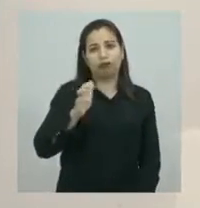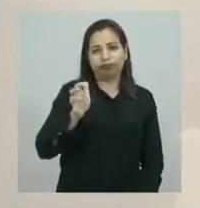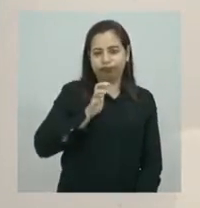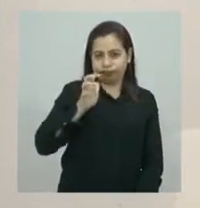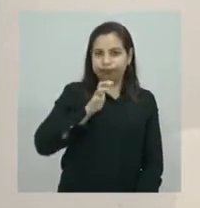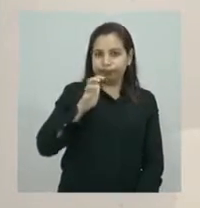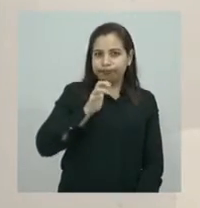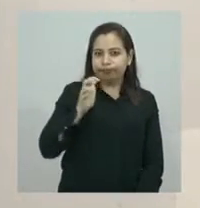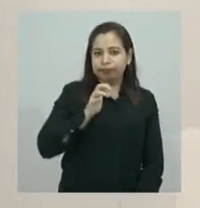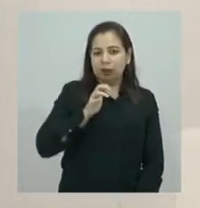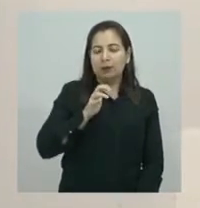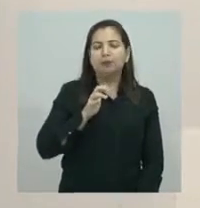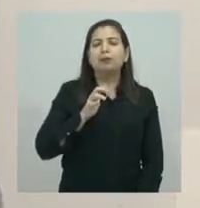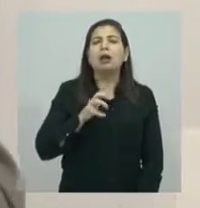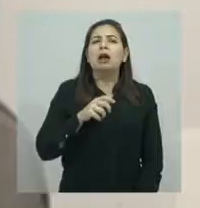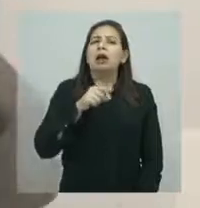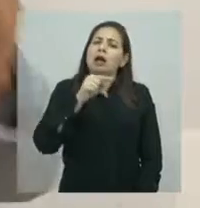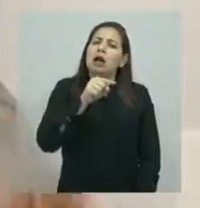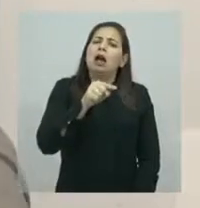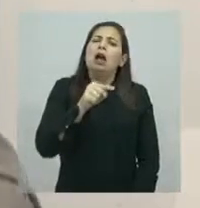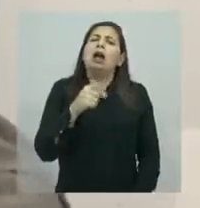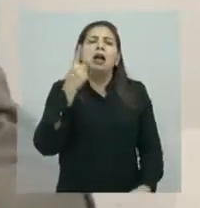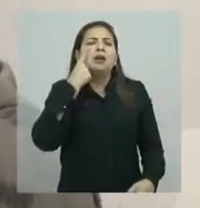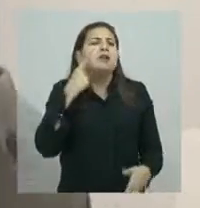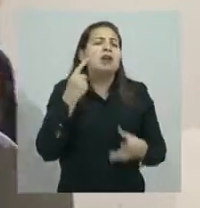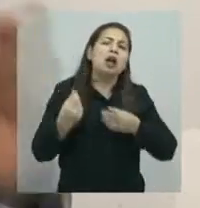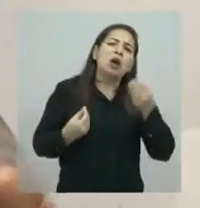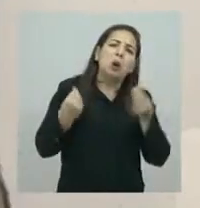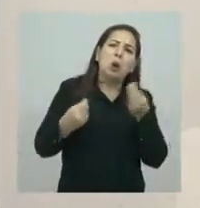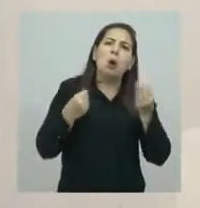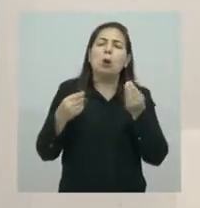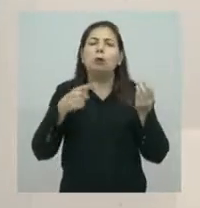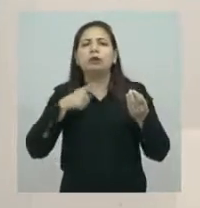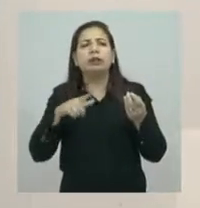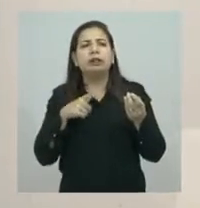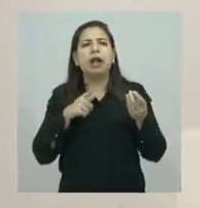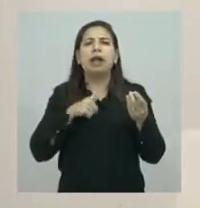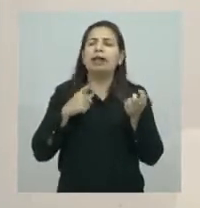da Universidade Federal do Ceará. E aquela discussão briga e tal.